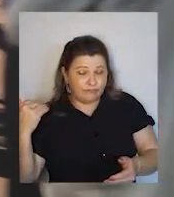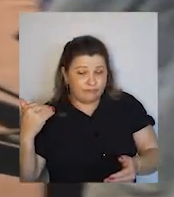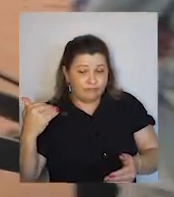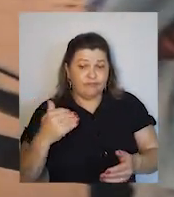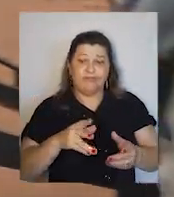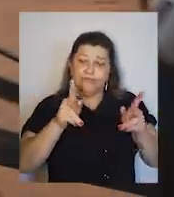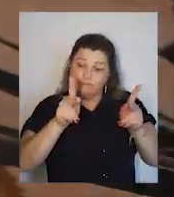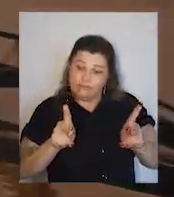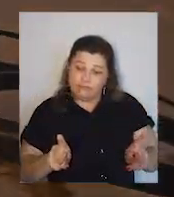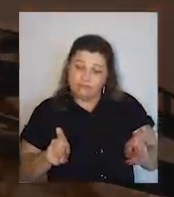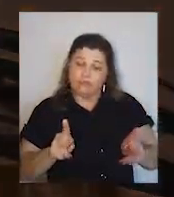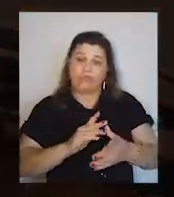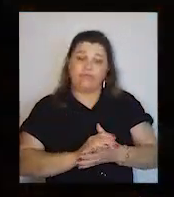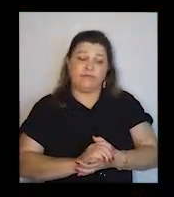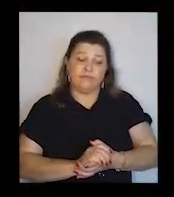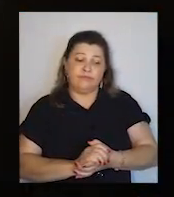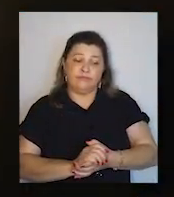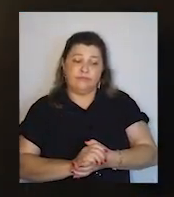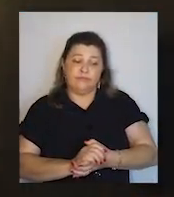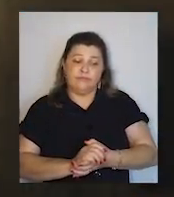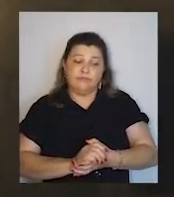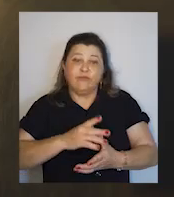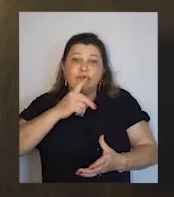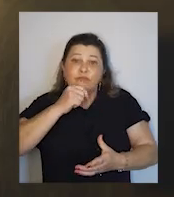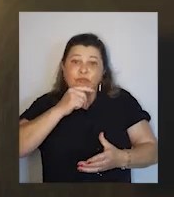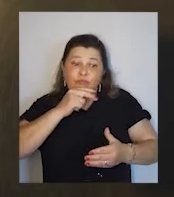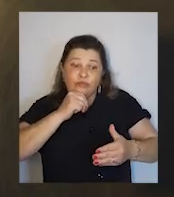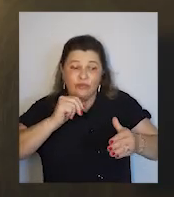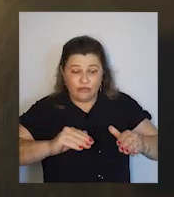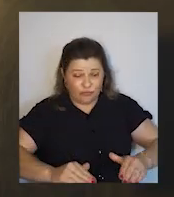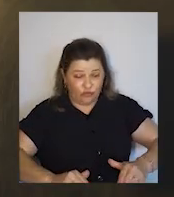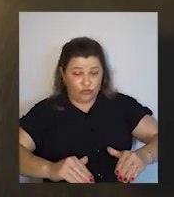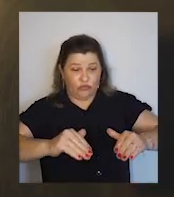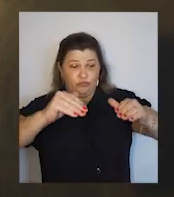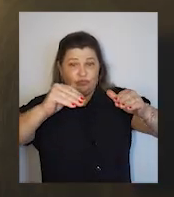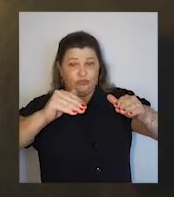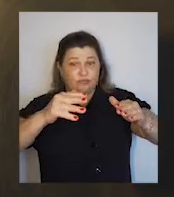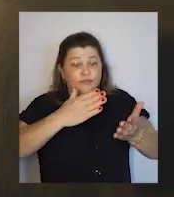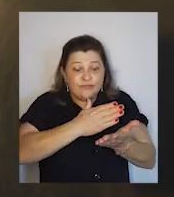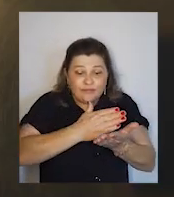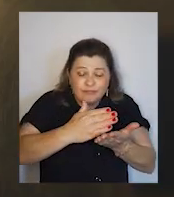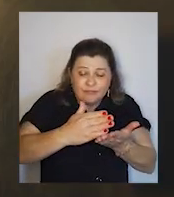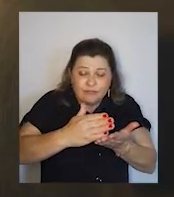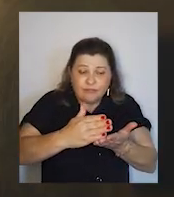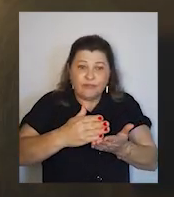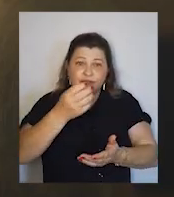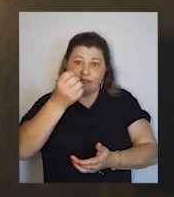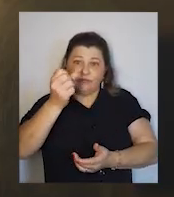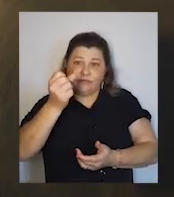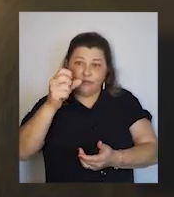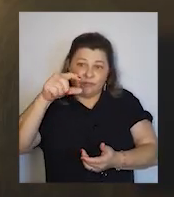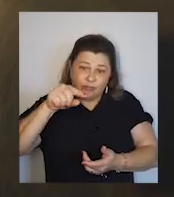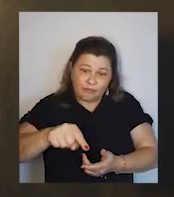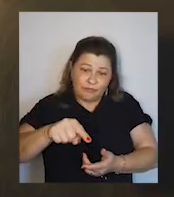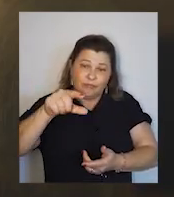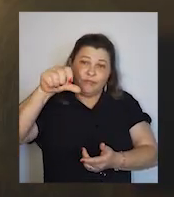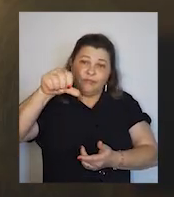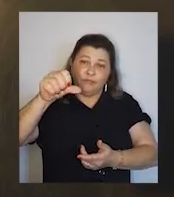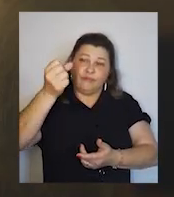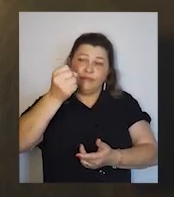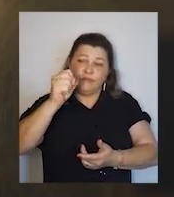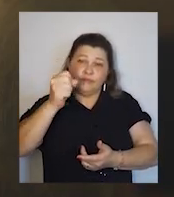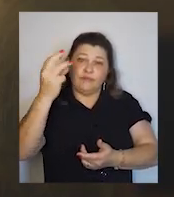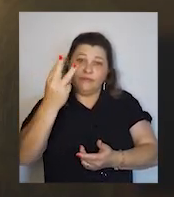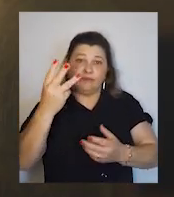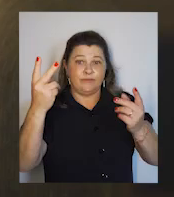e morte de pessoas. As cheias mesmo, eu comecei a acompanhar desde 83, que aconteceu